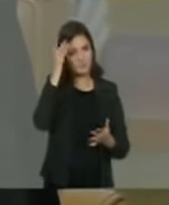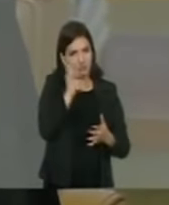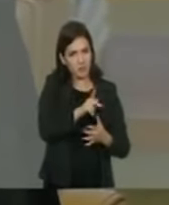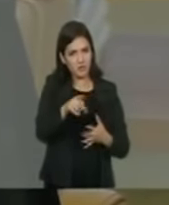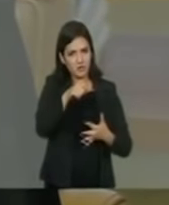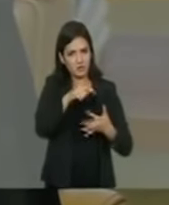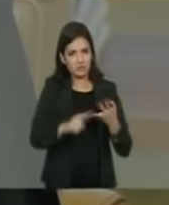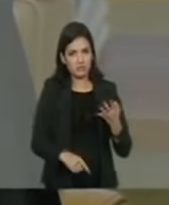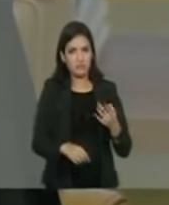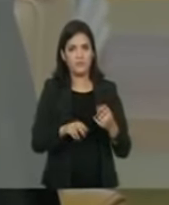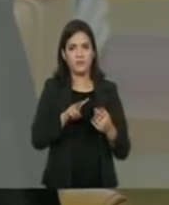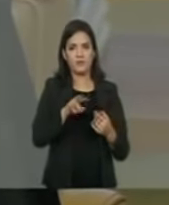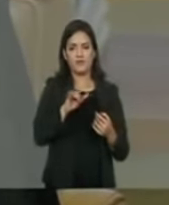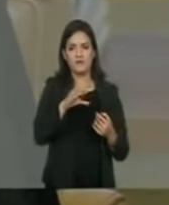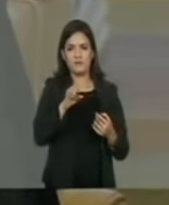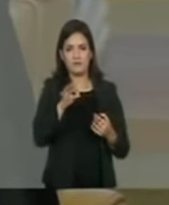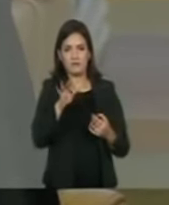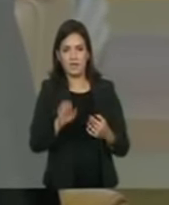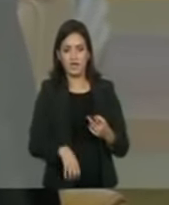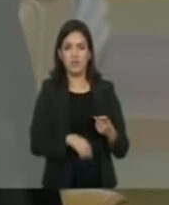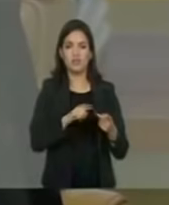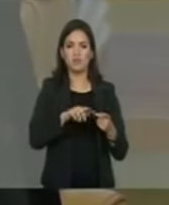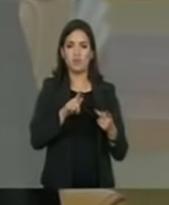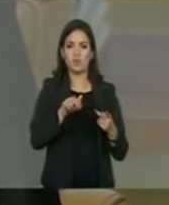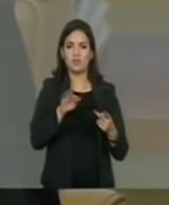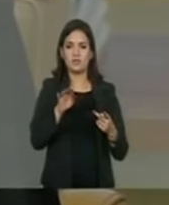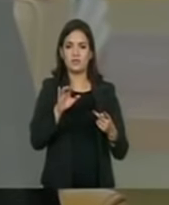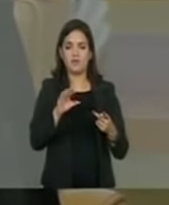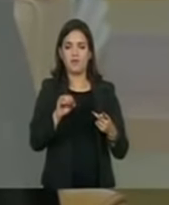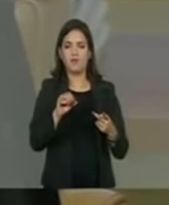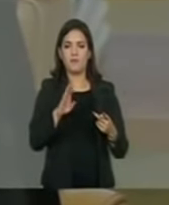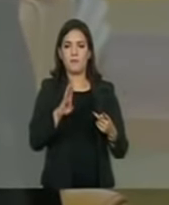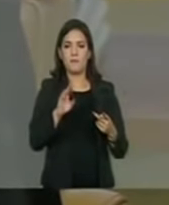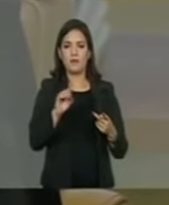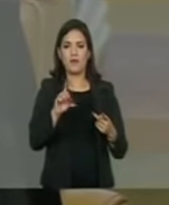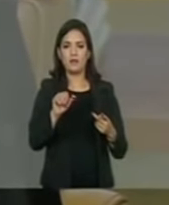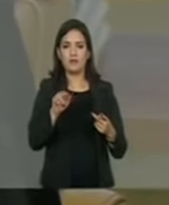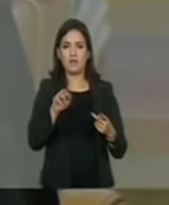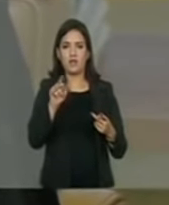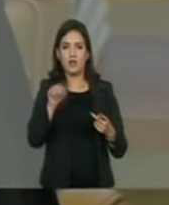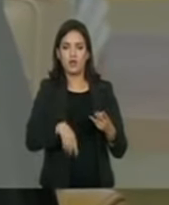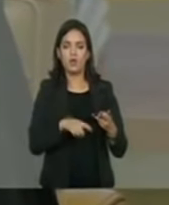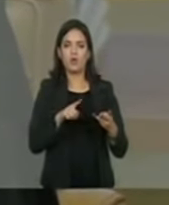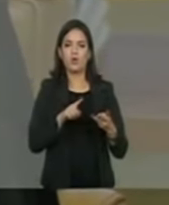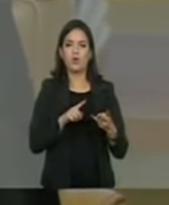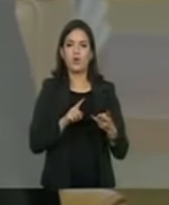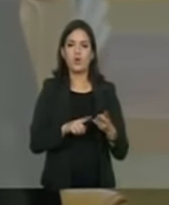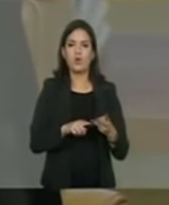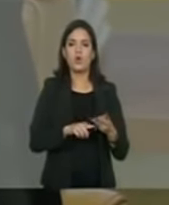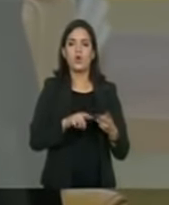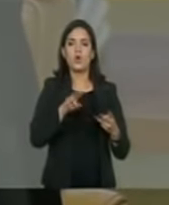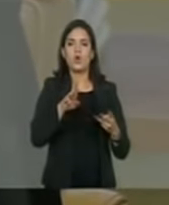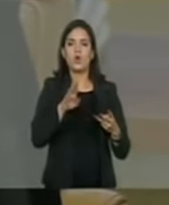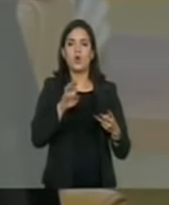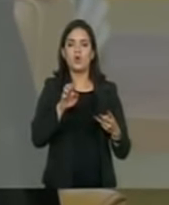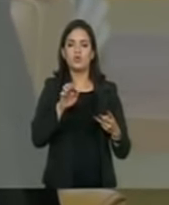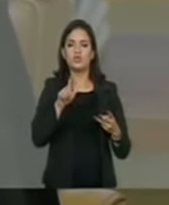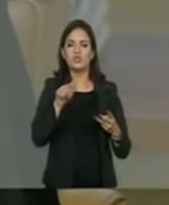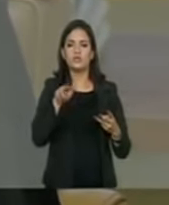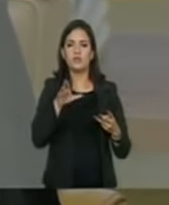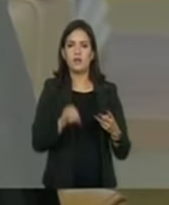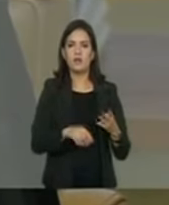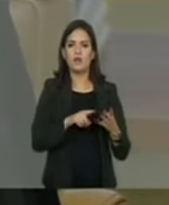vicente greco filho gustavo henrique badaró jacques de camargo penteado o rogério esquete machado